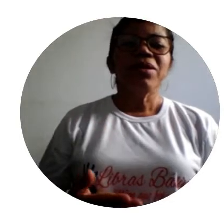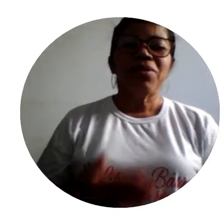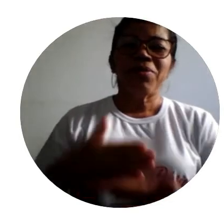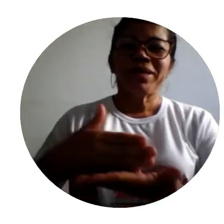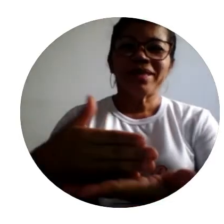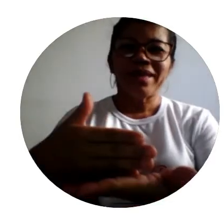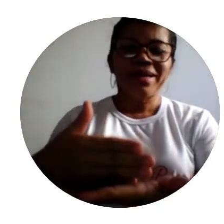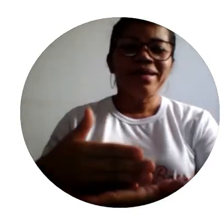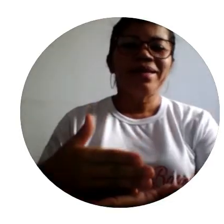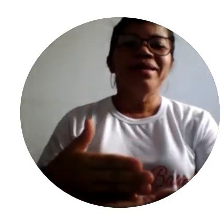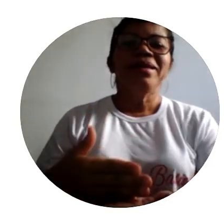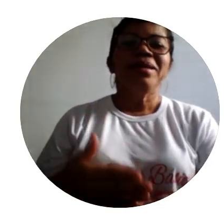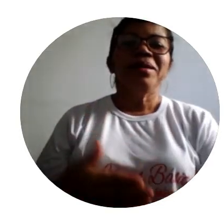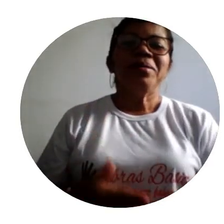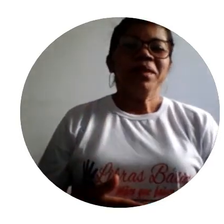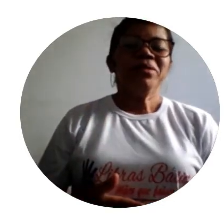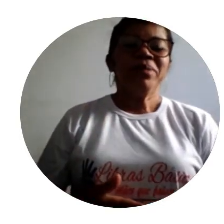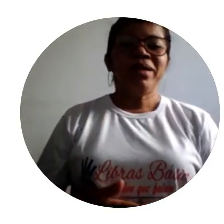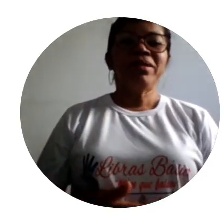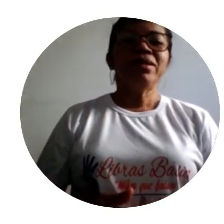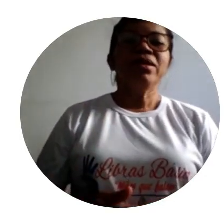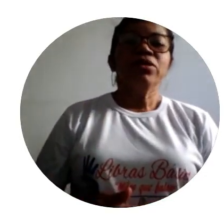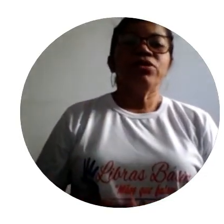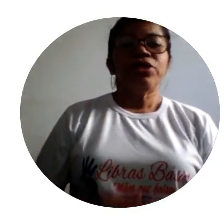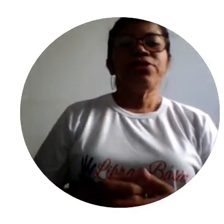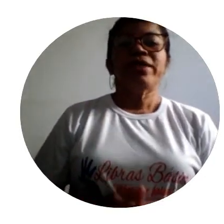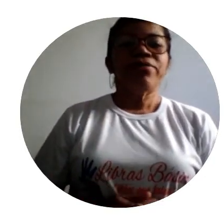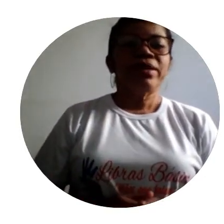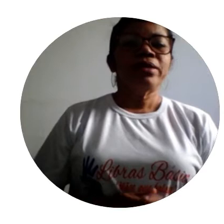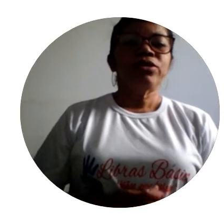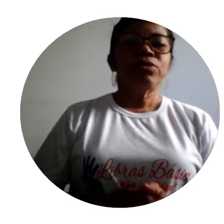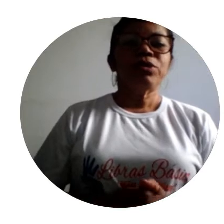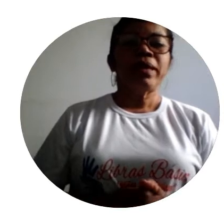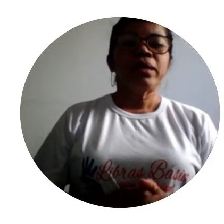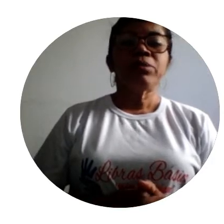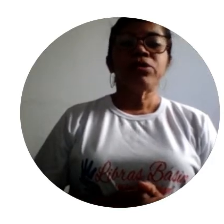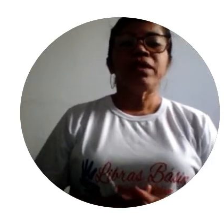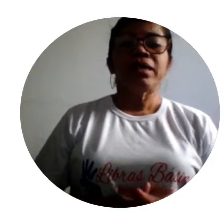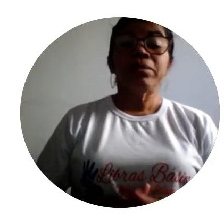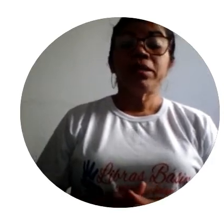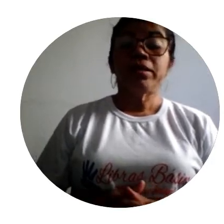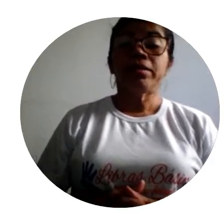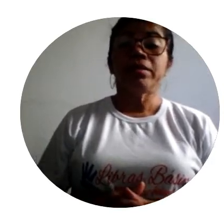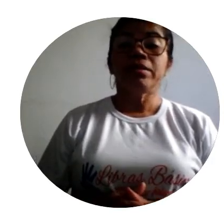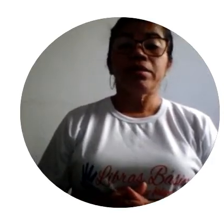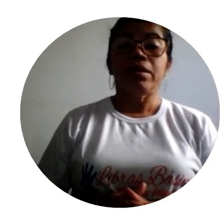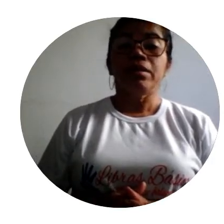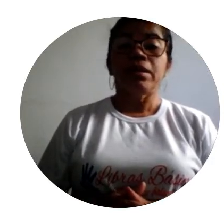Vamos começar mais uma aula. Hoje a gente vai estar falando sobre os parâmetros da